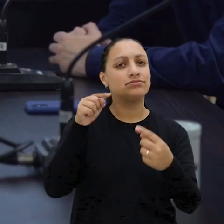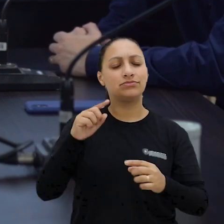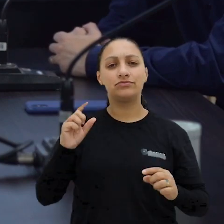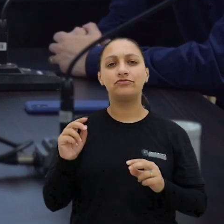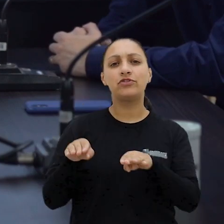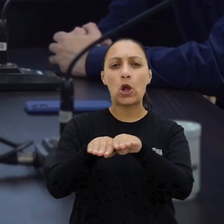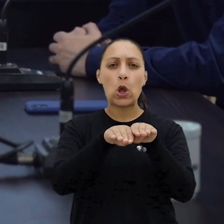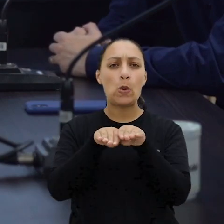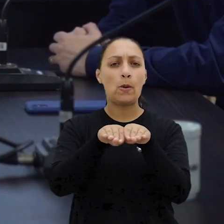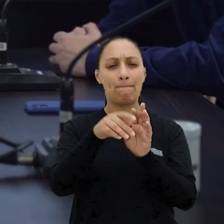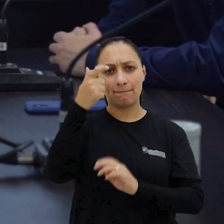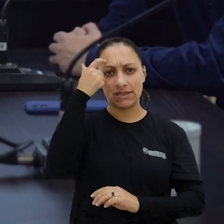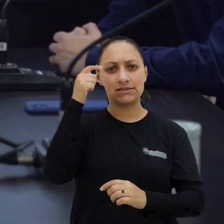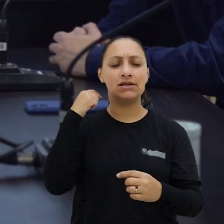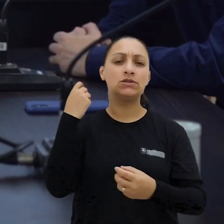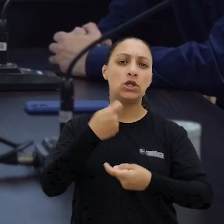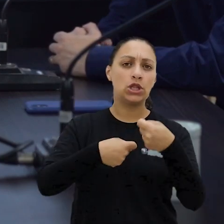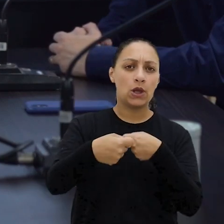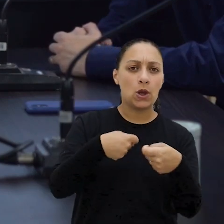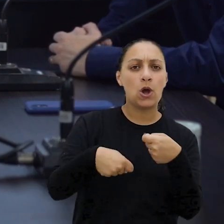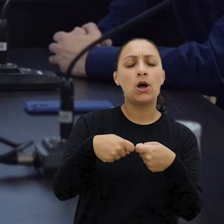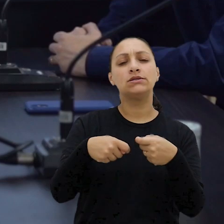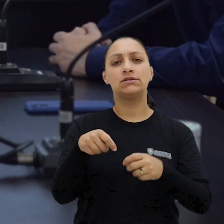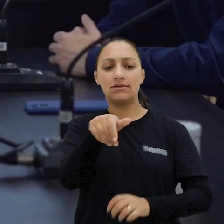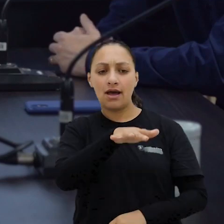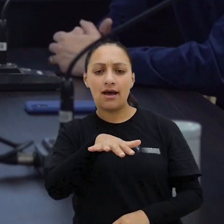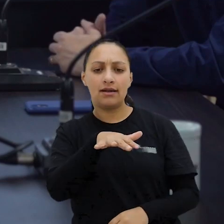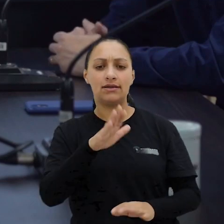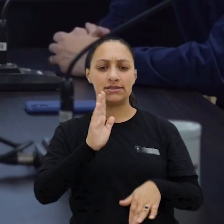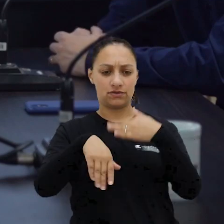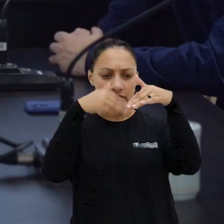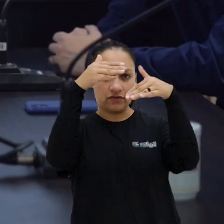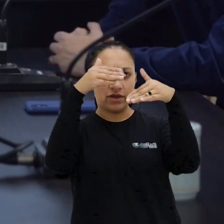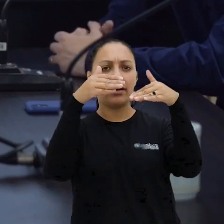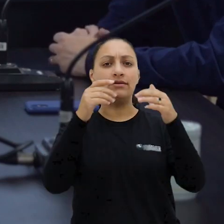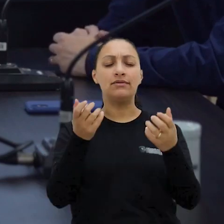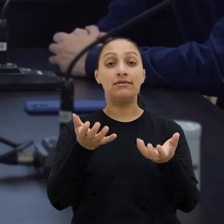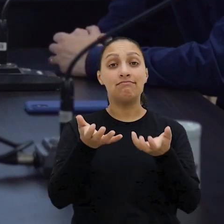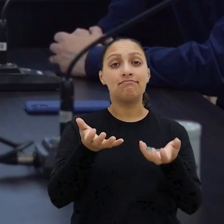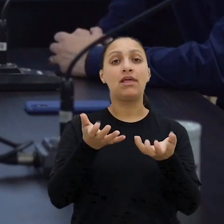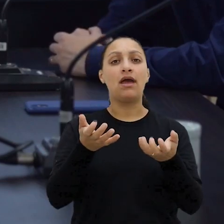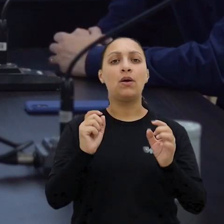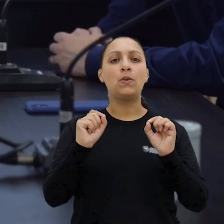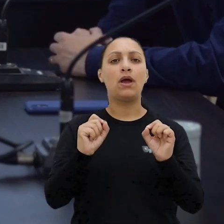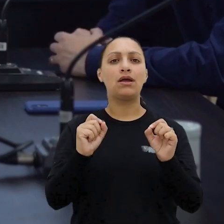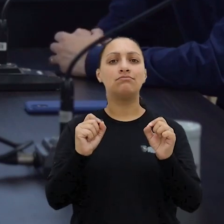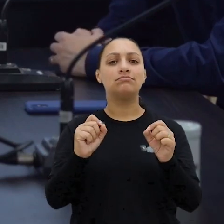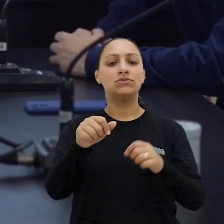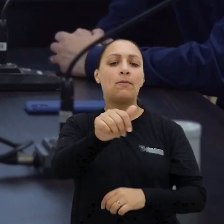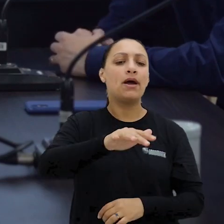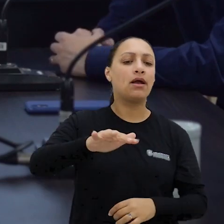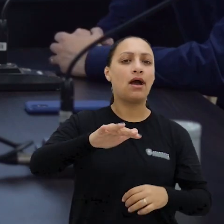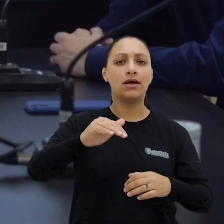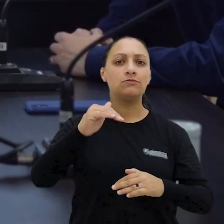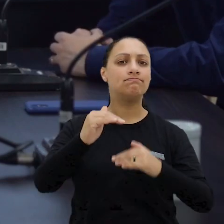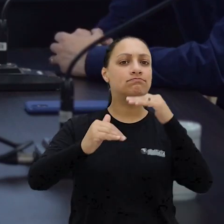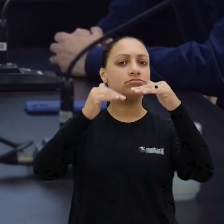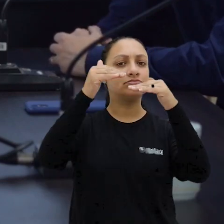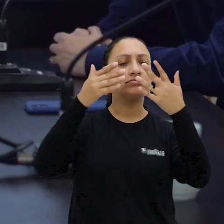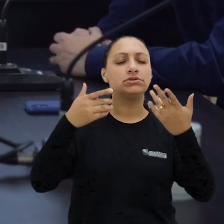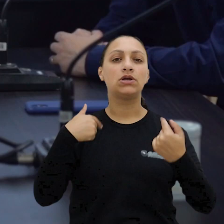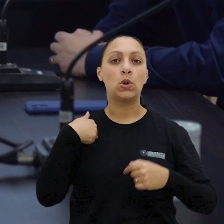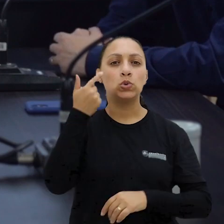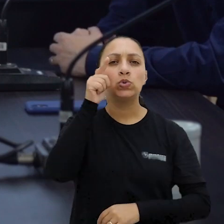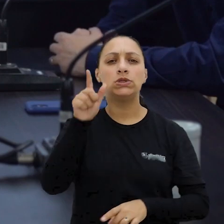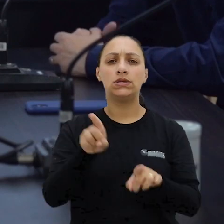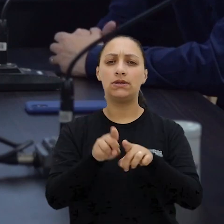que em comum, que pensando em negócio, que é a nossa área, que é desenvolvimento de negócios, que é realmente crescer no mercado, é realmente a gente